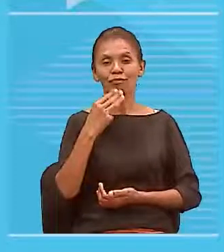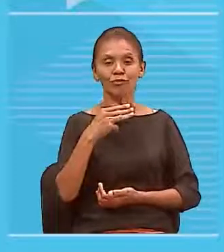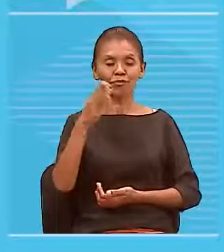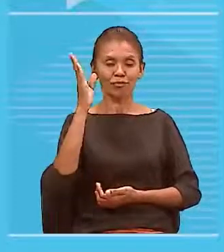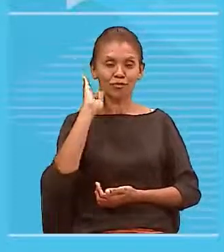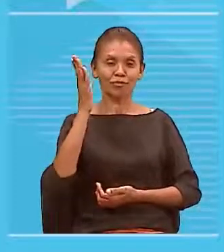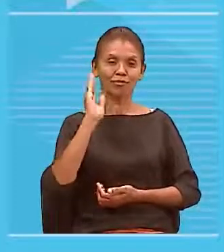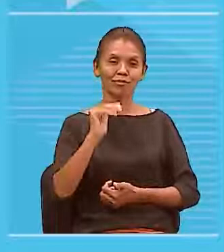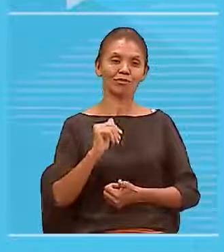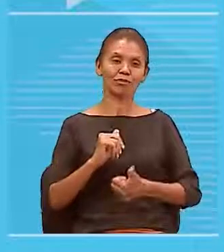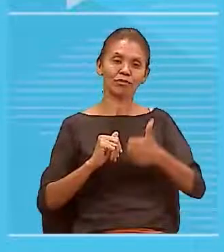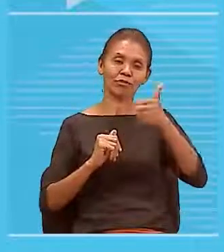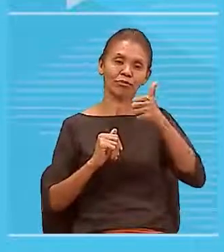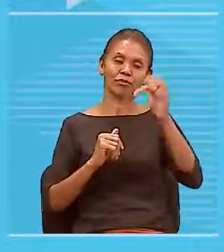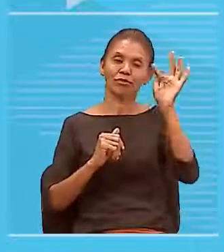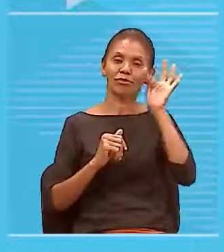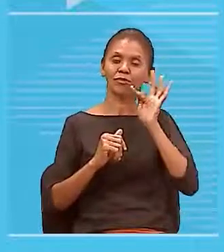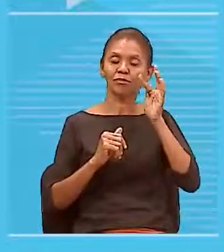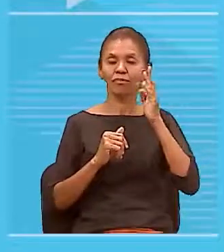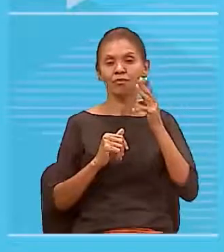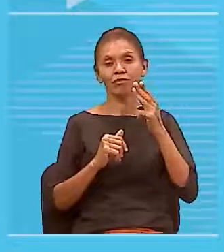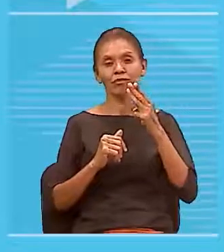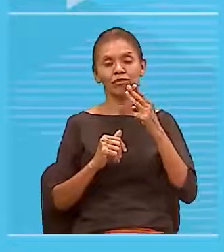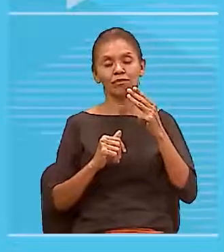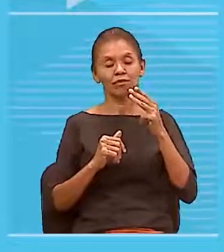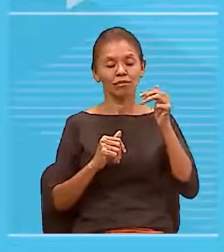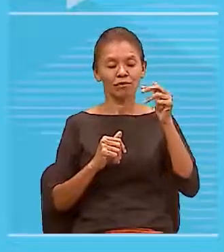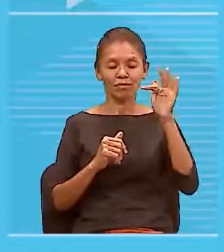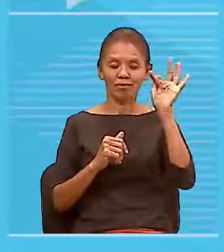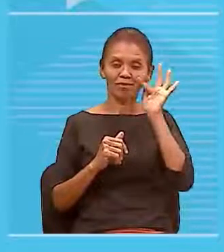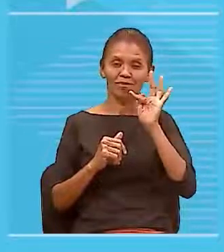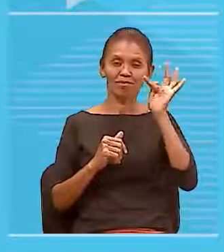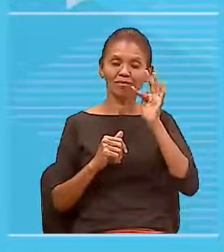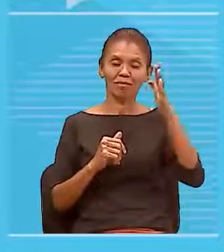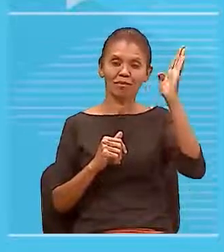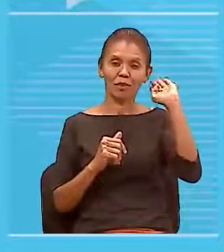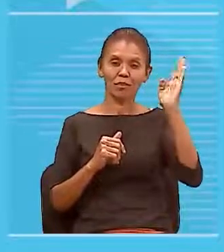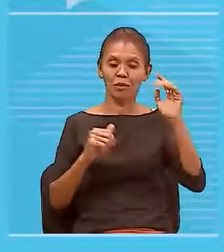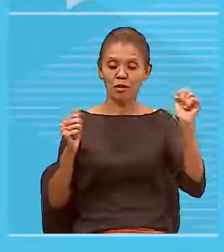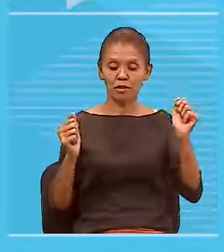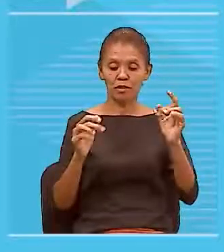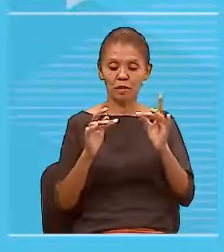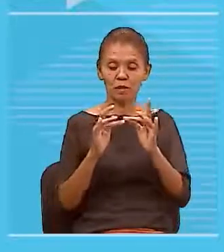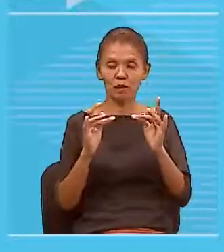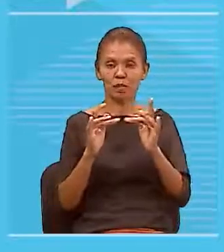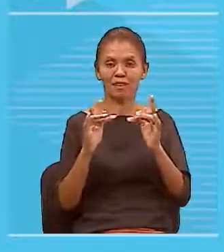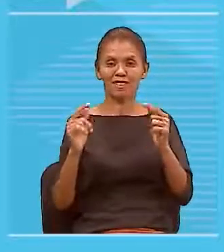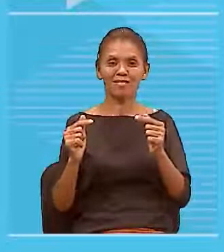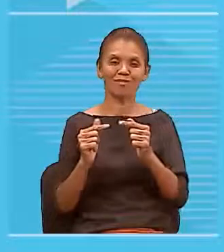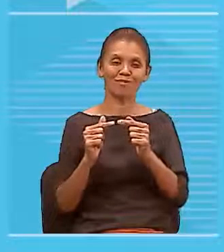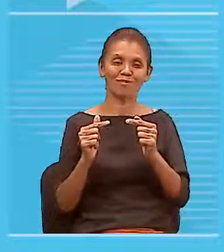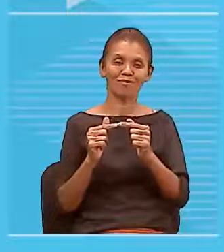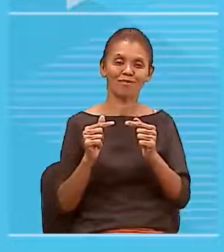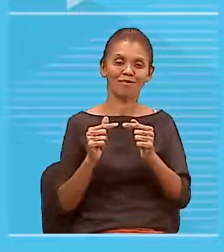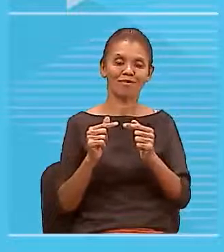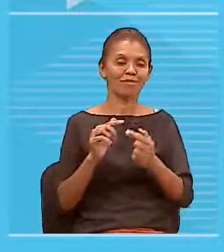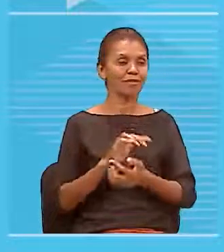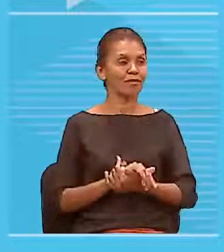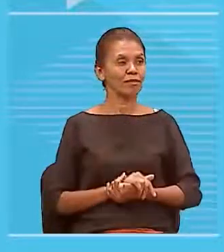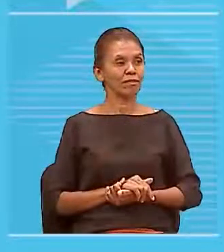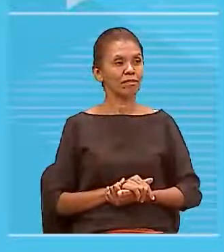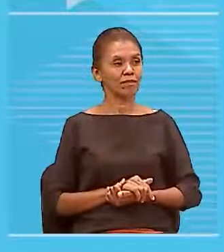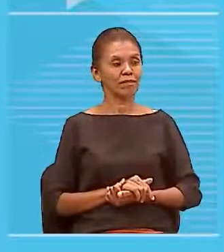artificialmente, né, esse cruzamento da égua com jumento ou da jumenta com cavalo. Combinado, meus amores? E aí, qual